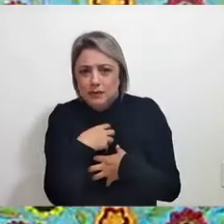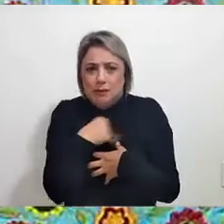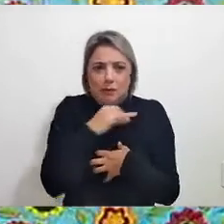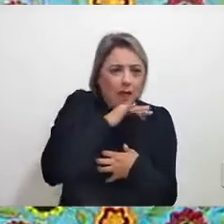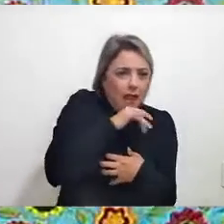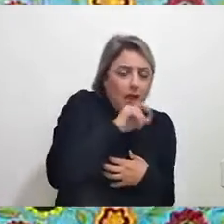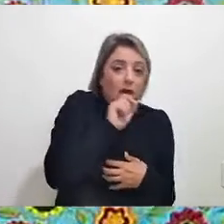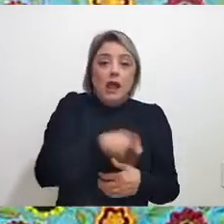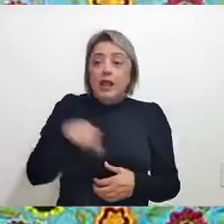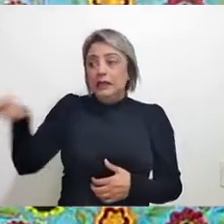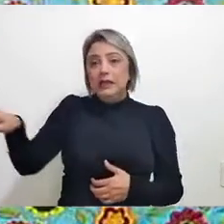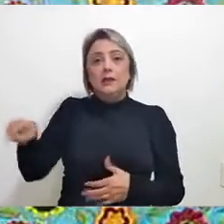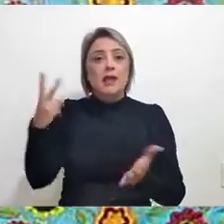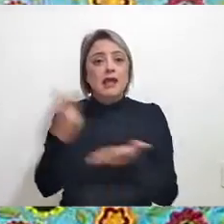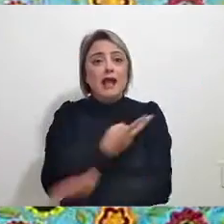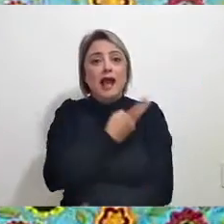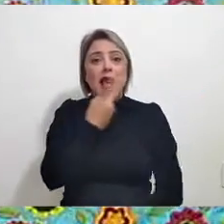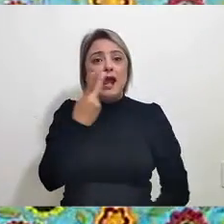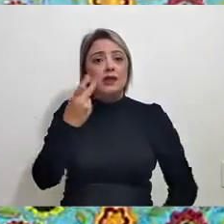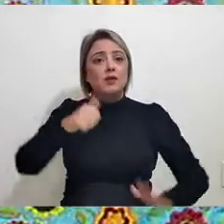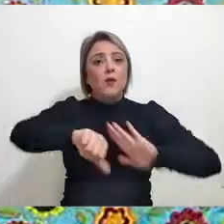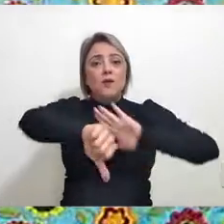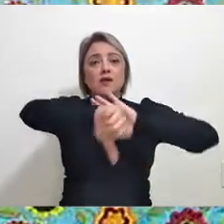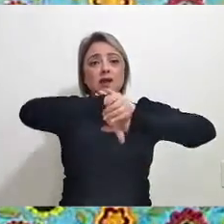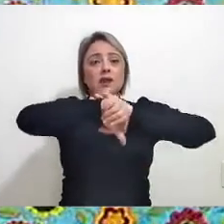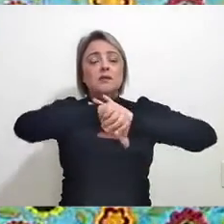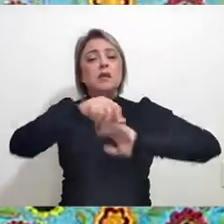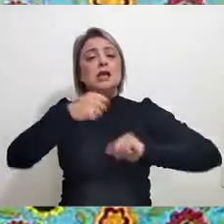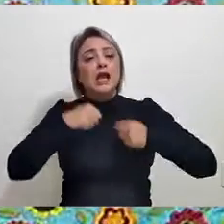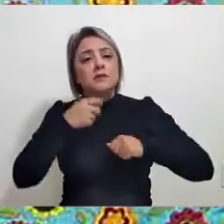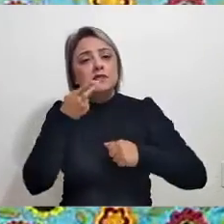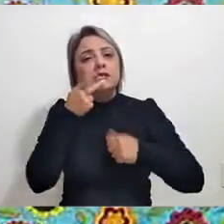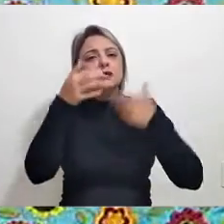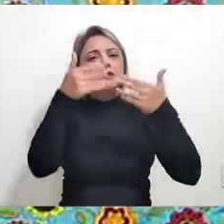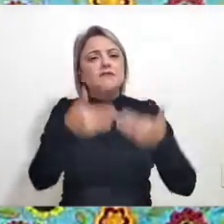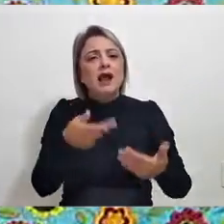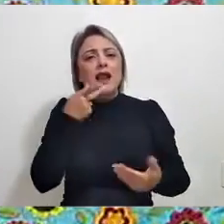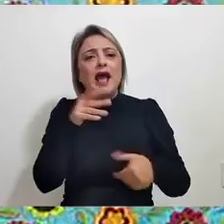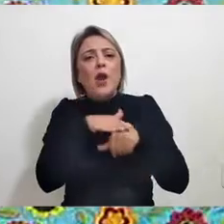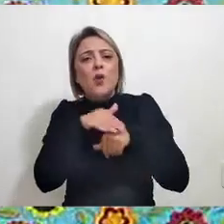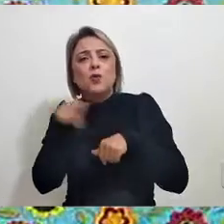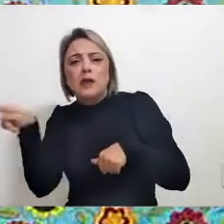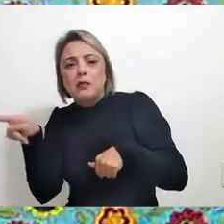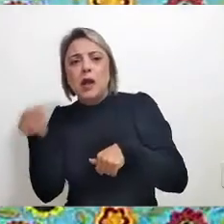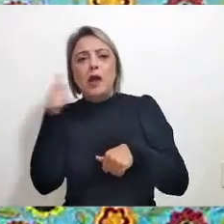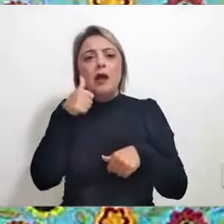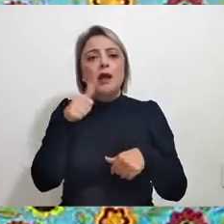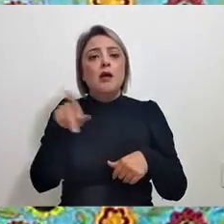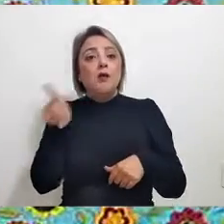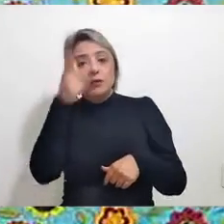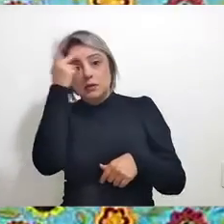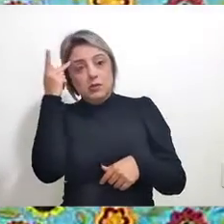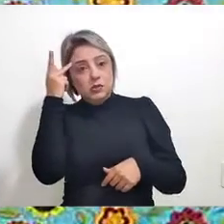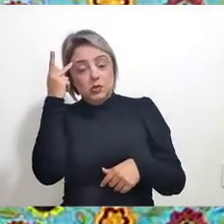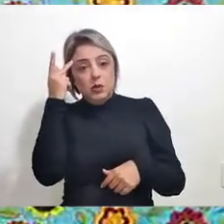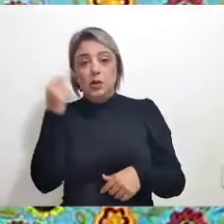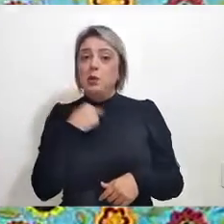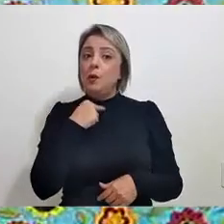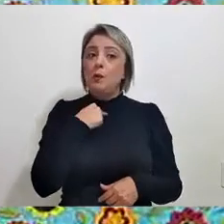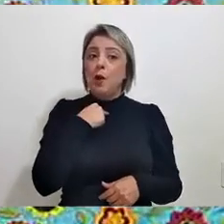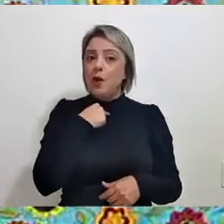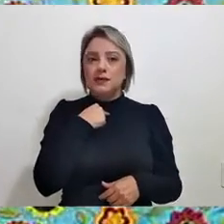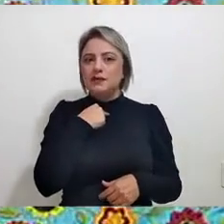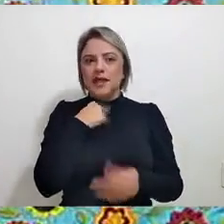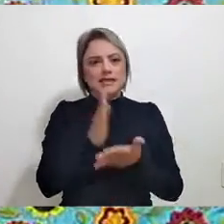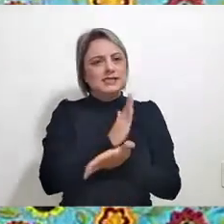que notificar todos os casos de violência sexual que cheguem a seu conhecimento. Então, são atores do